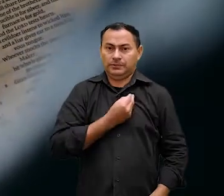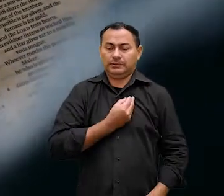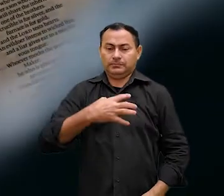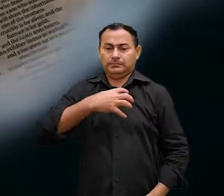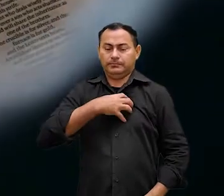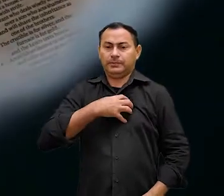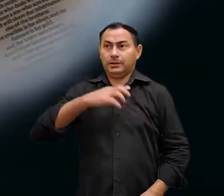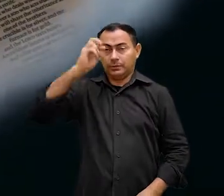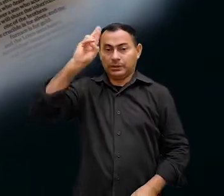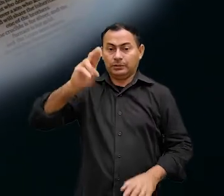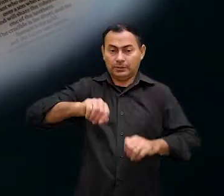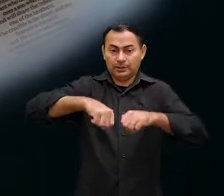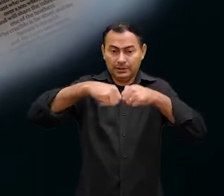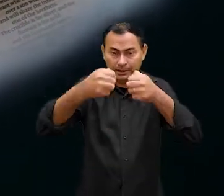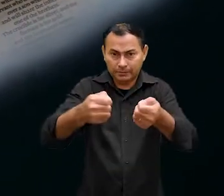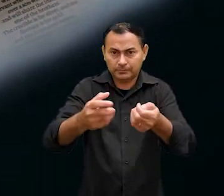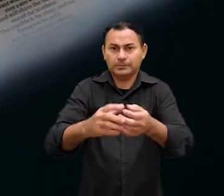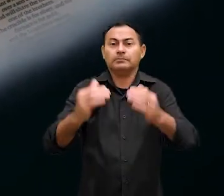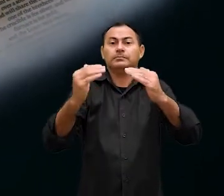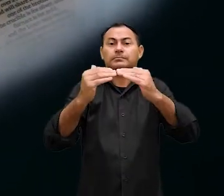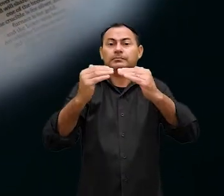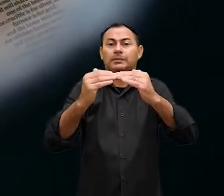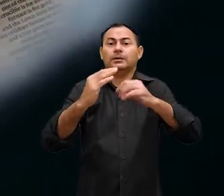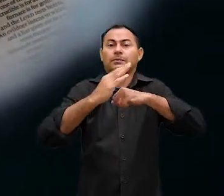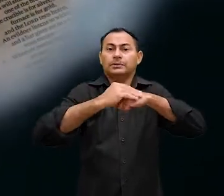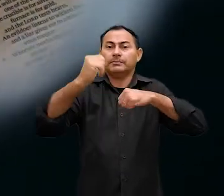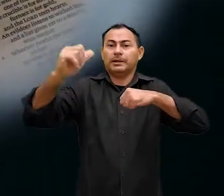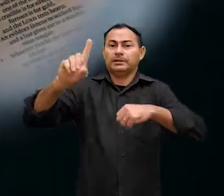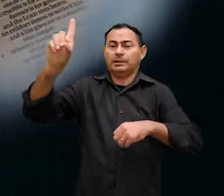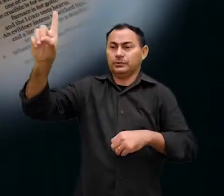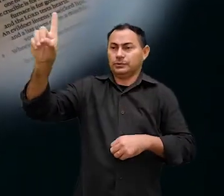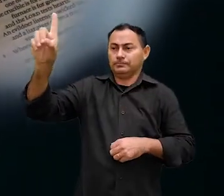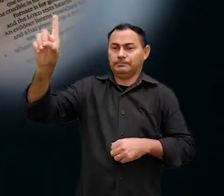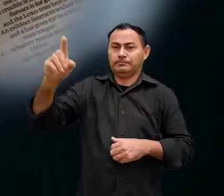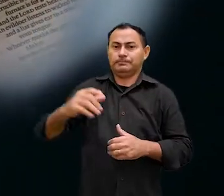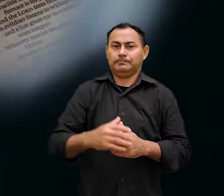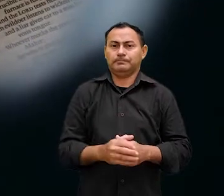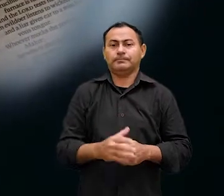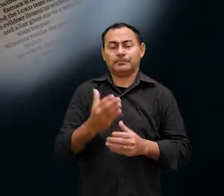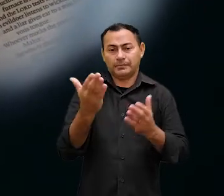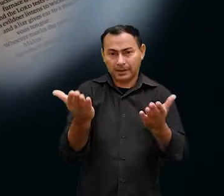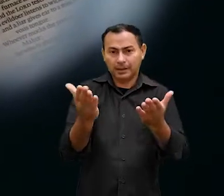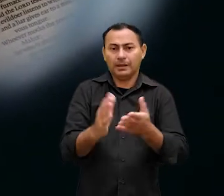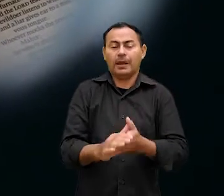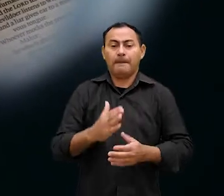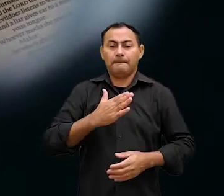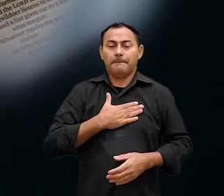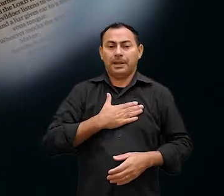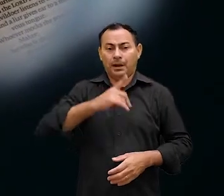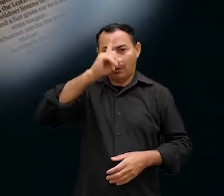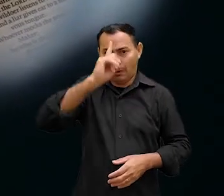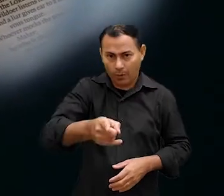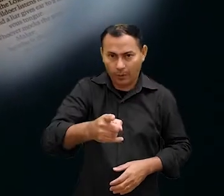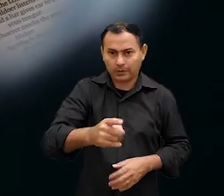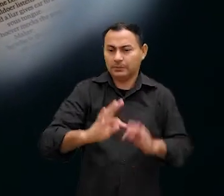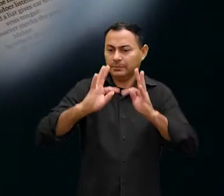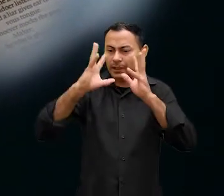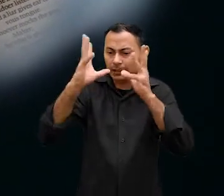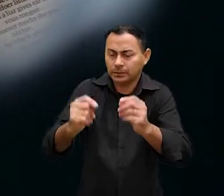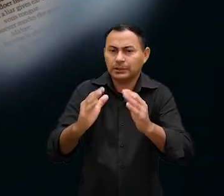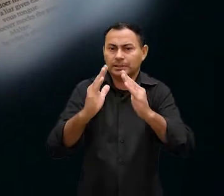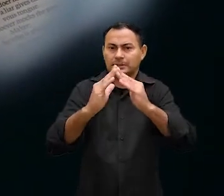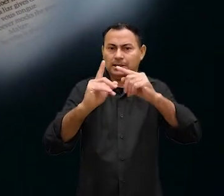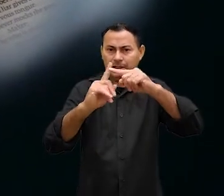na condição que o Senhor lhe designou e de acordo com o chamado de Deus. Esta é a minha ordem para todas